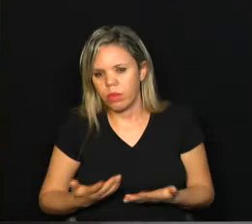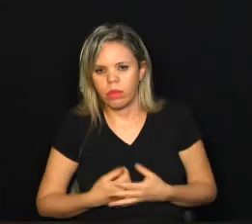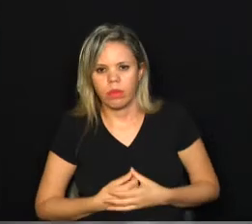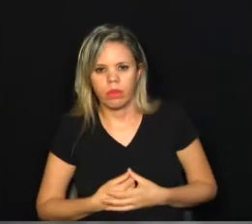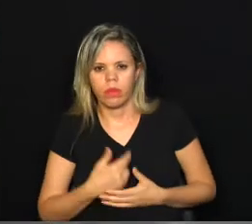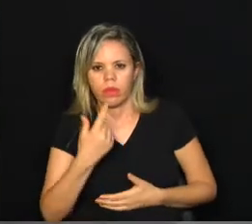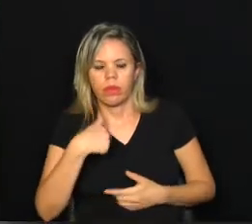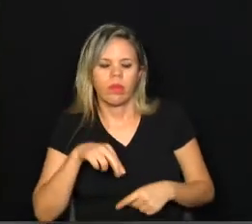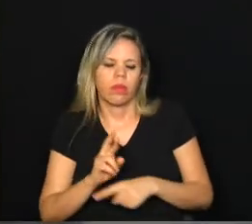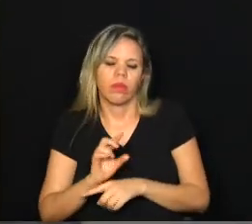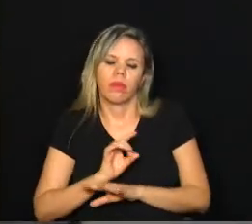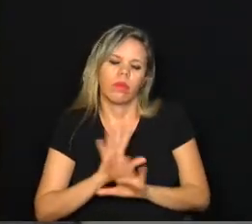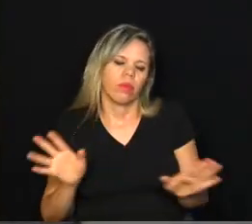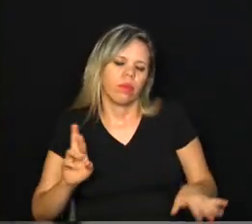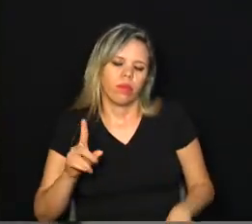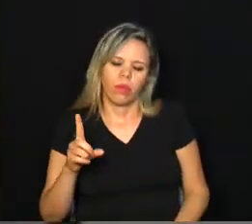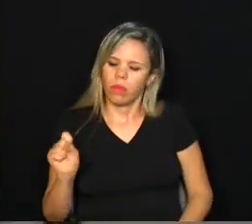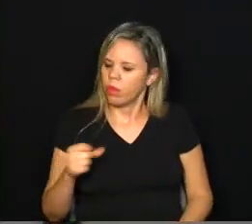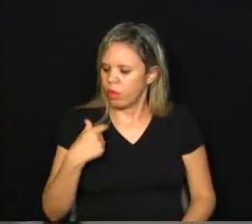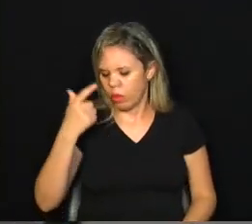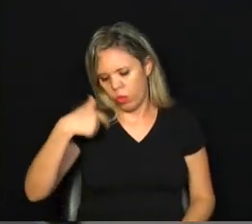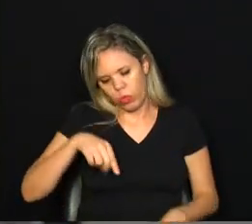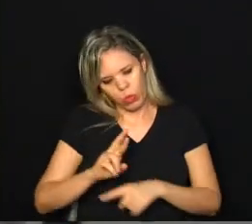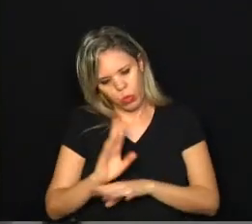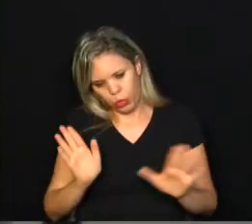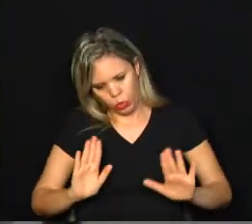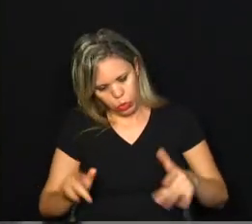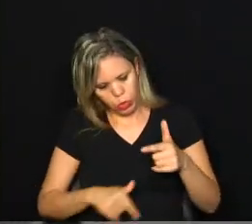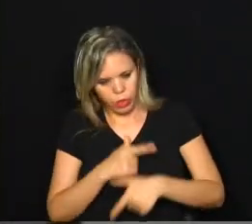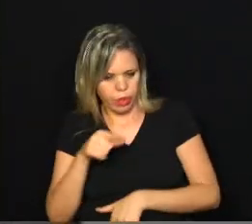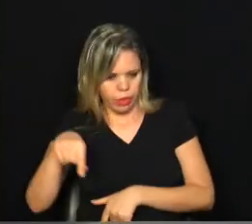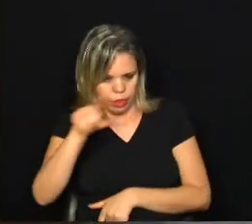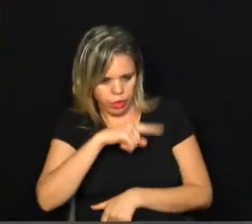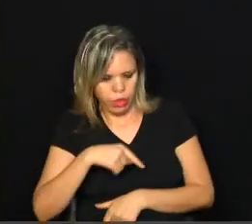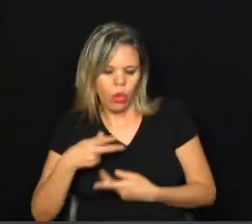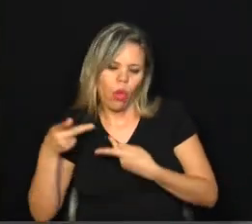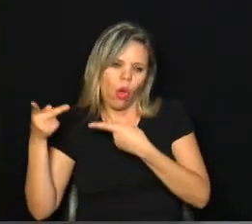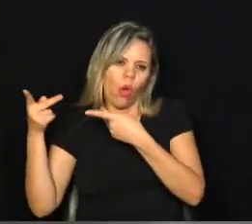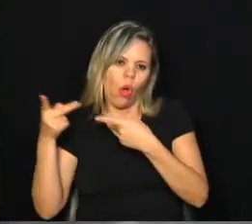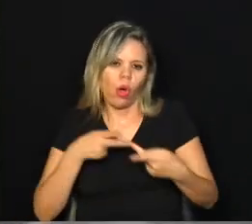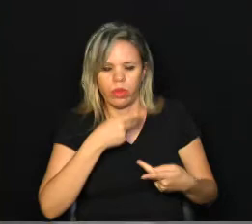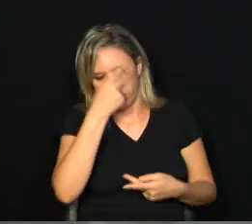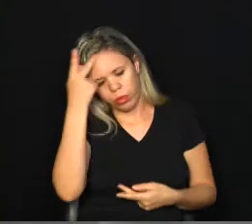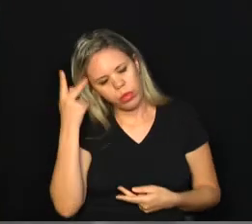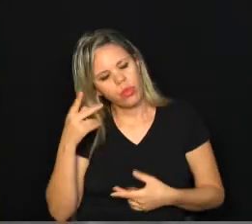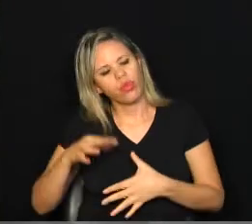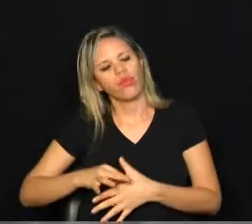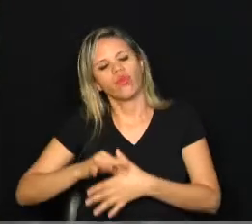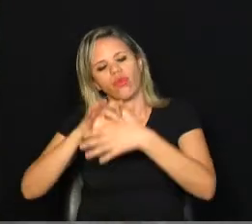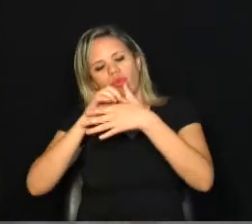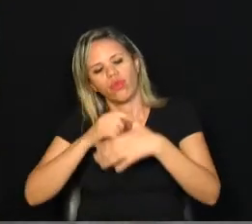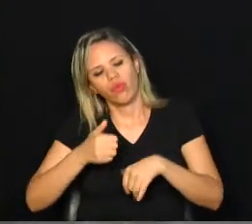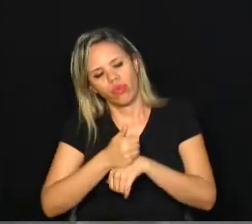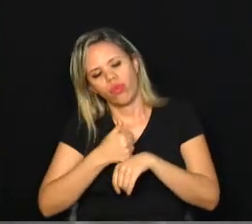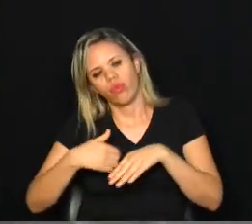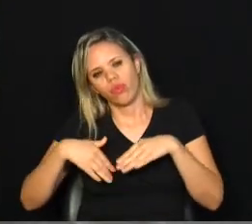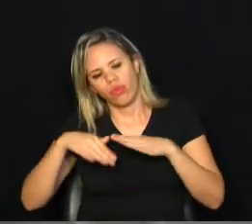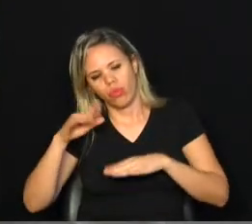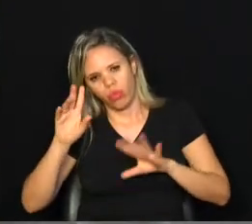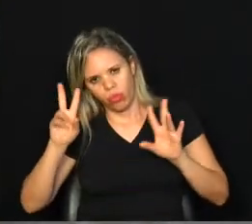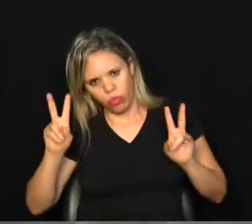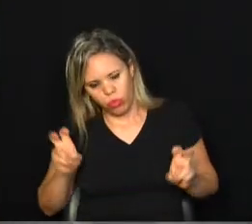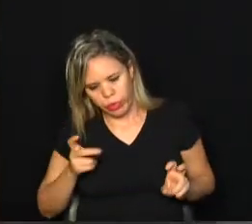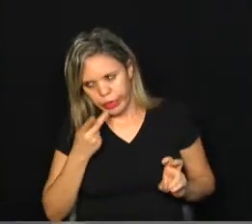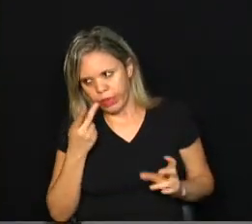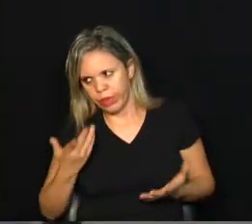aqui representando o RIDS, mas eventualmente vocês podem convidar as pessoas que estão liderando essa área, mas o RIDS se trata, como eu